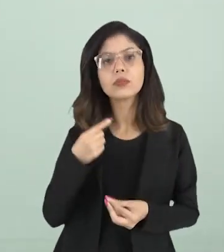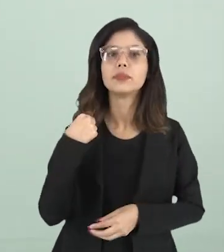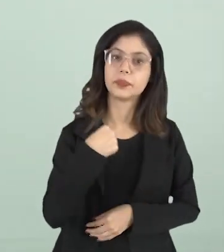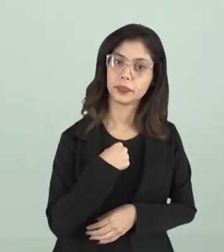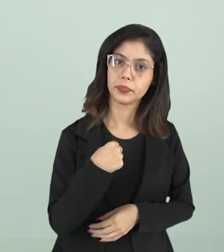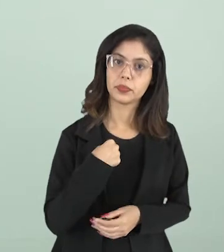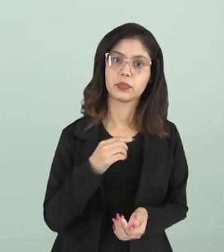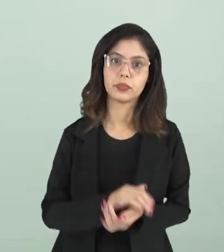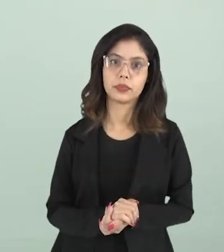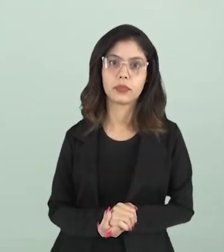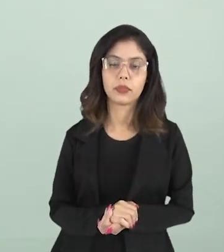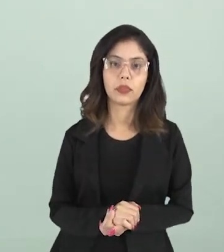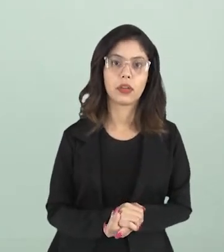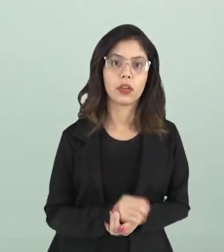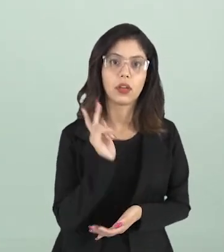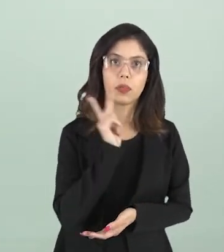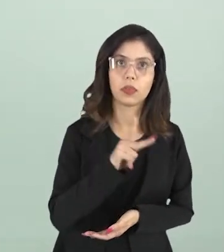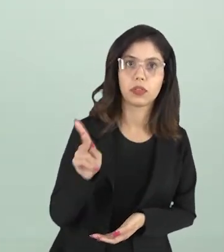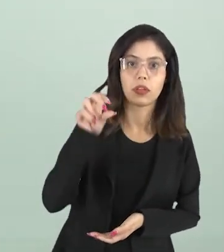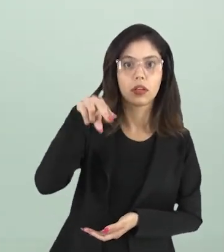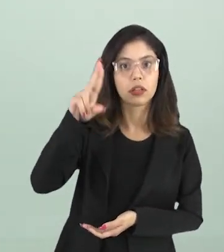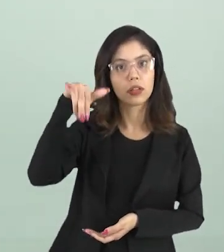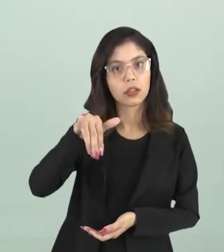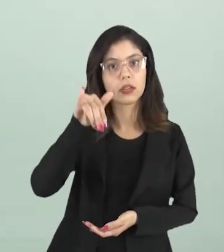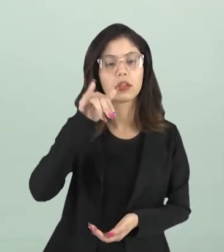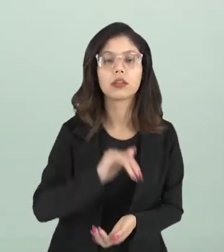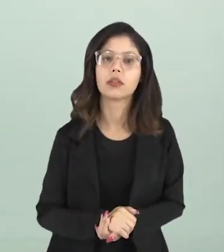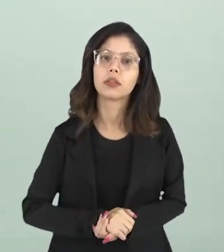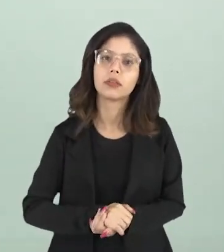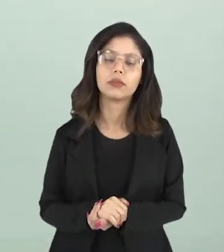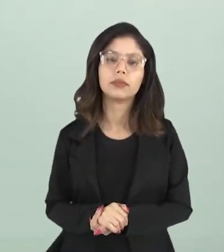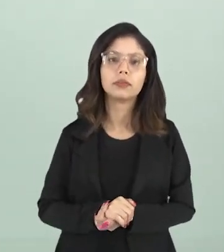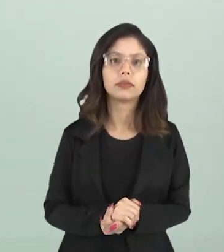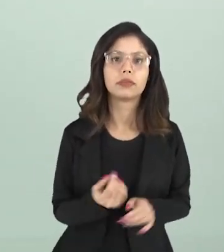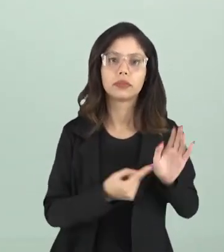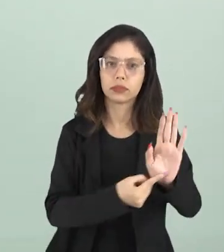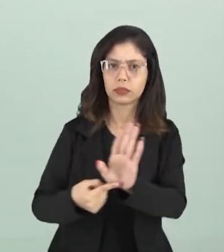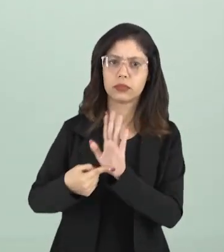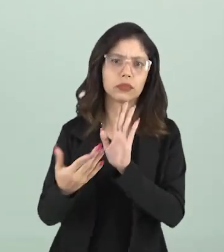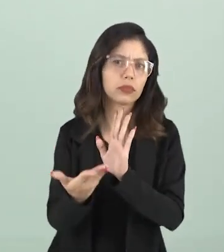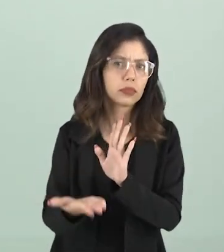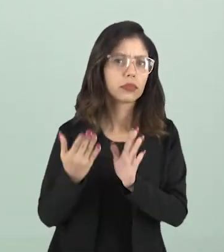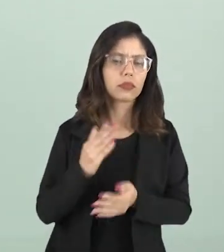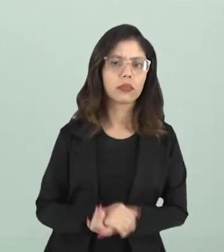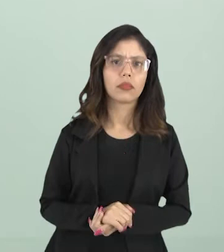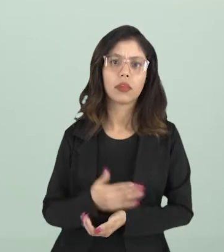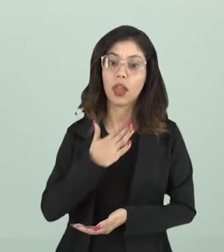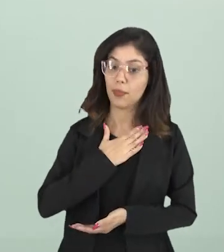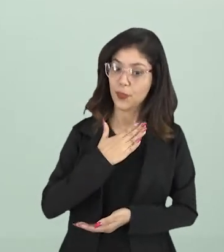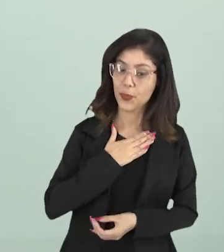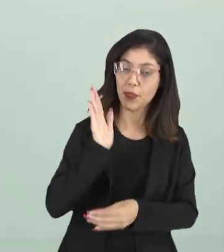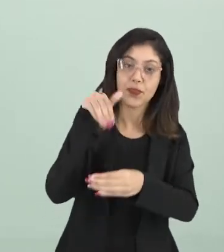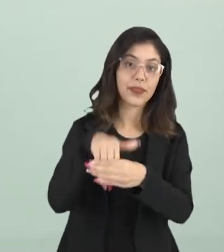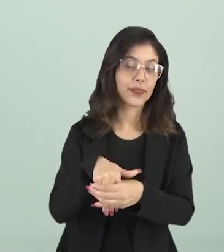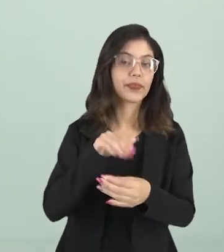eu me dou, professor Ney Araújo, como que eu me dou um representante? Através do meu